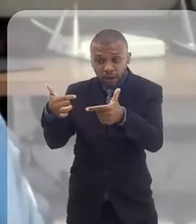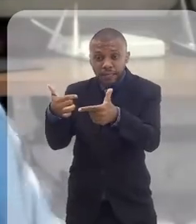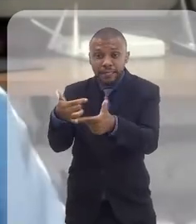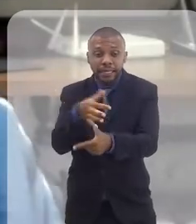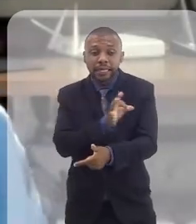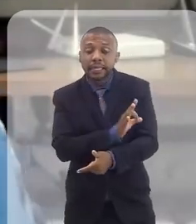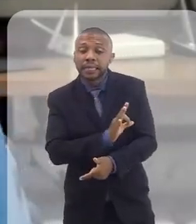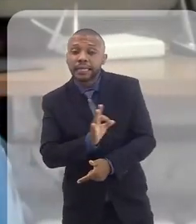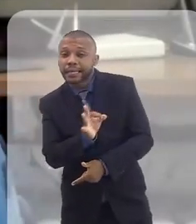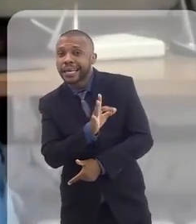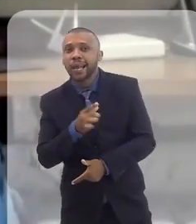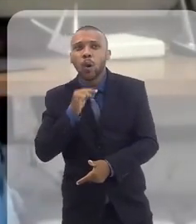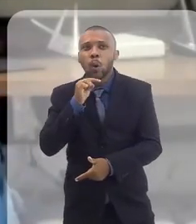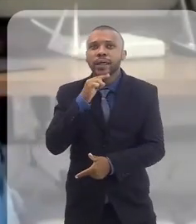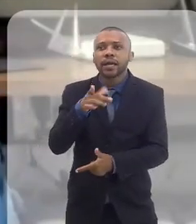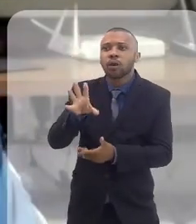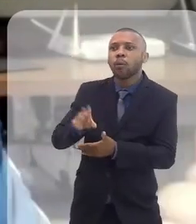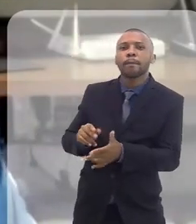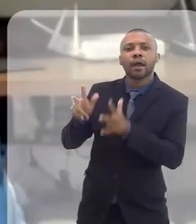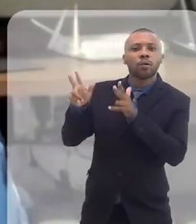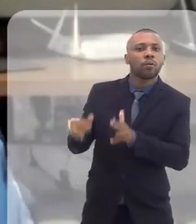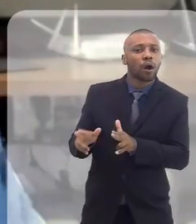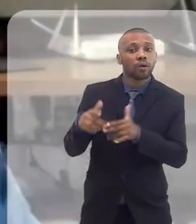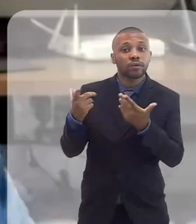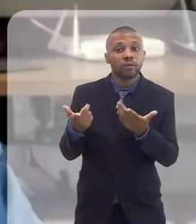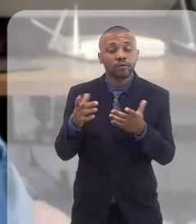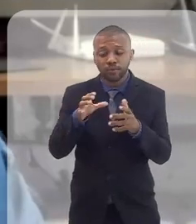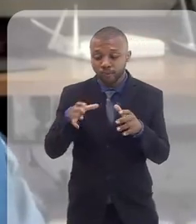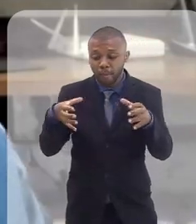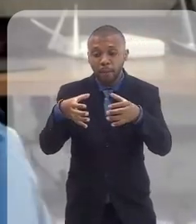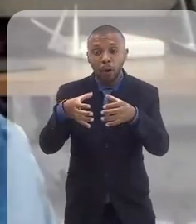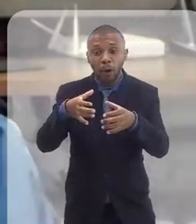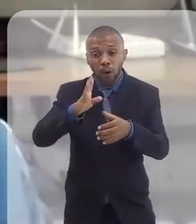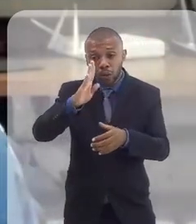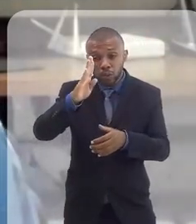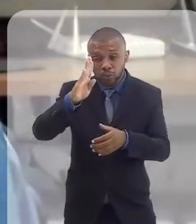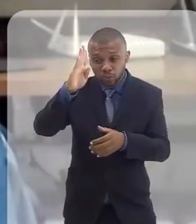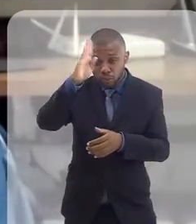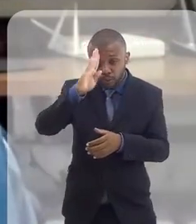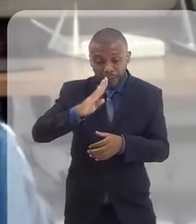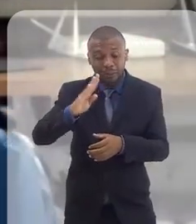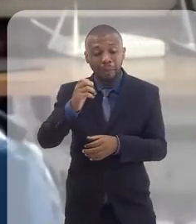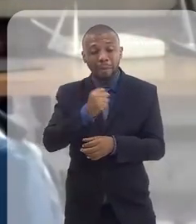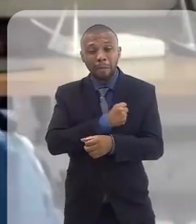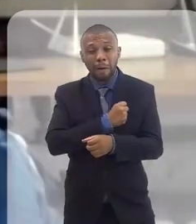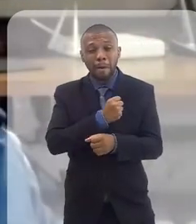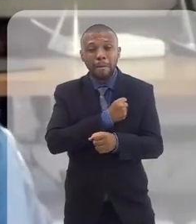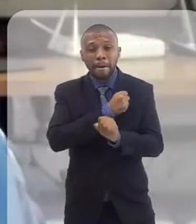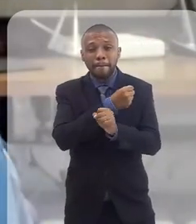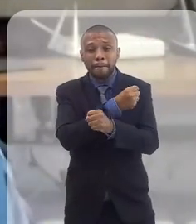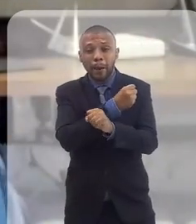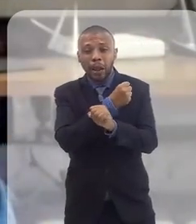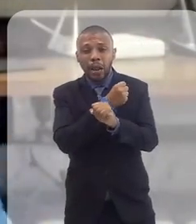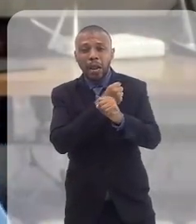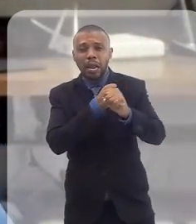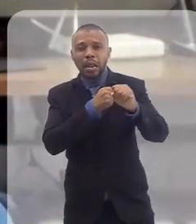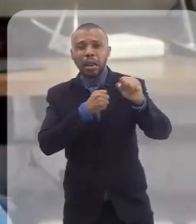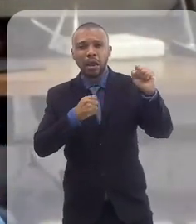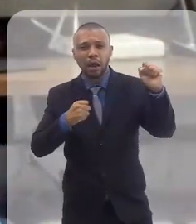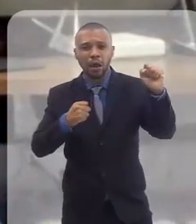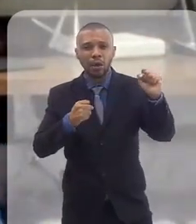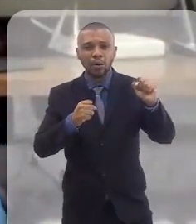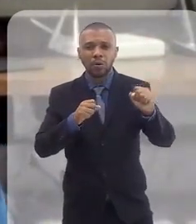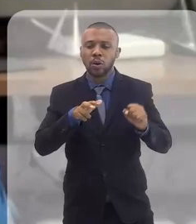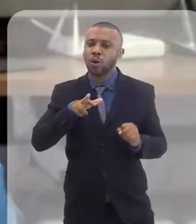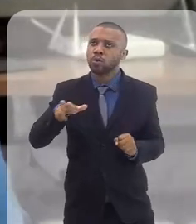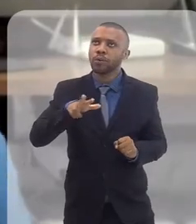Brasil faz que ninguém consegue fazer. E isso foi uma rede num país continental. Não é